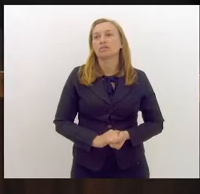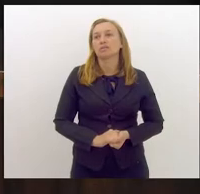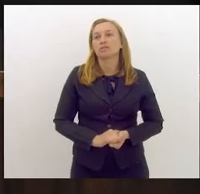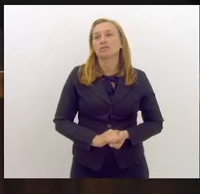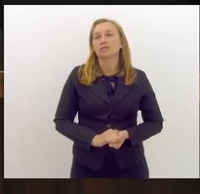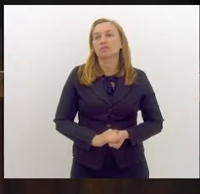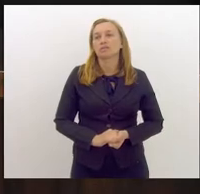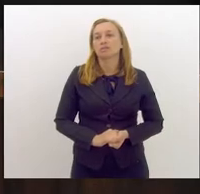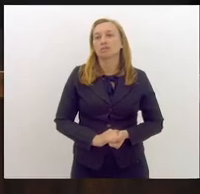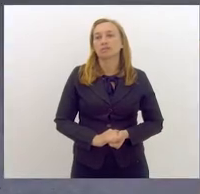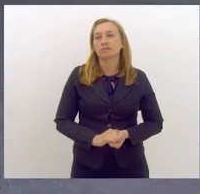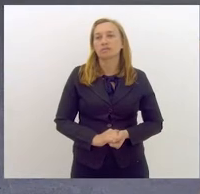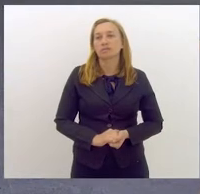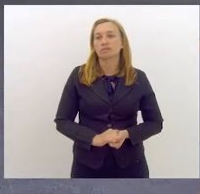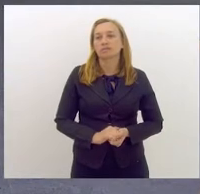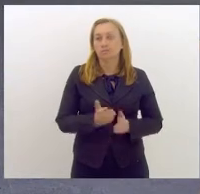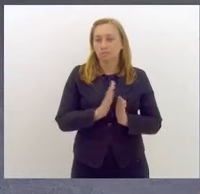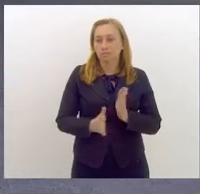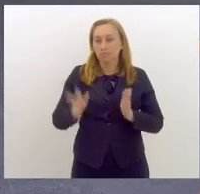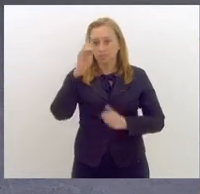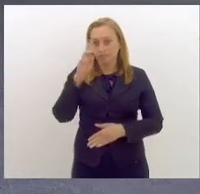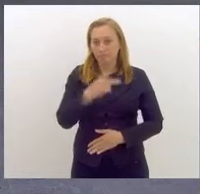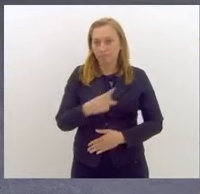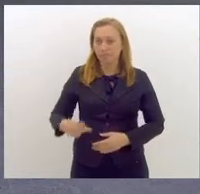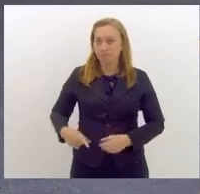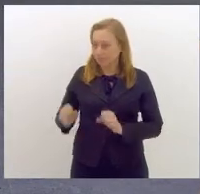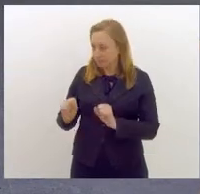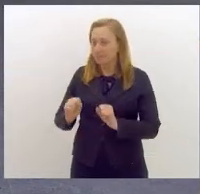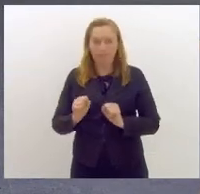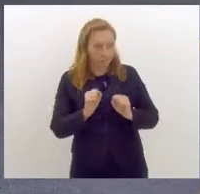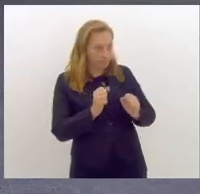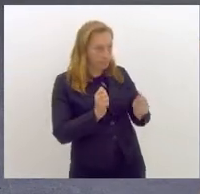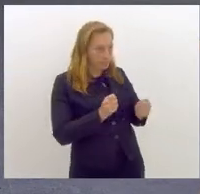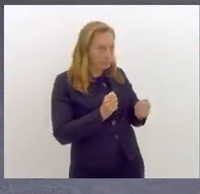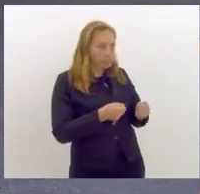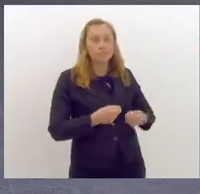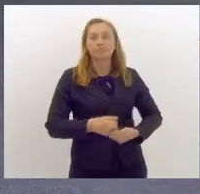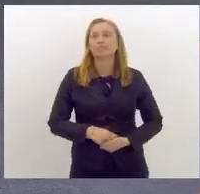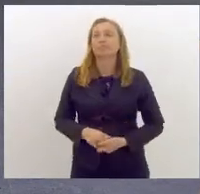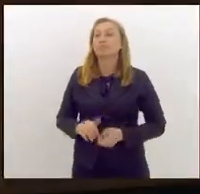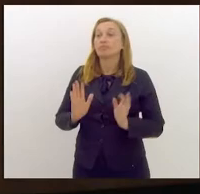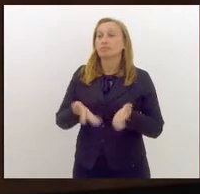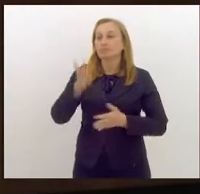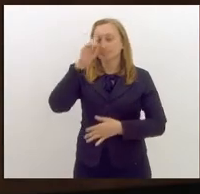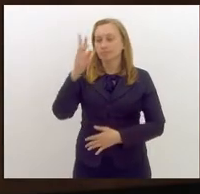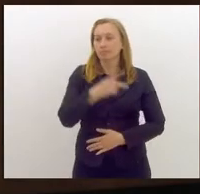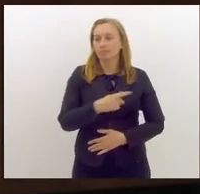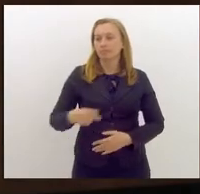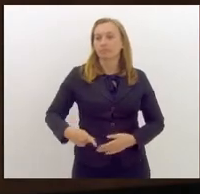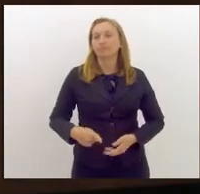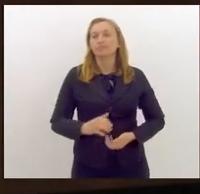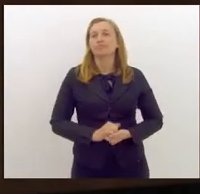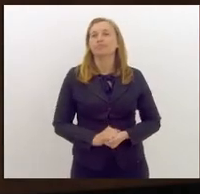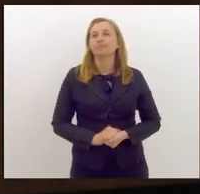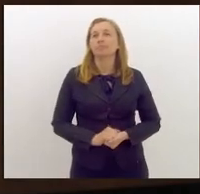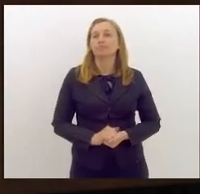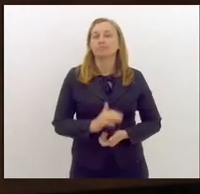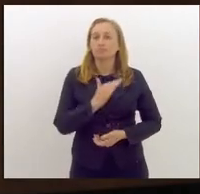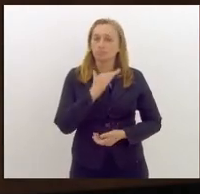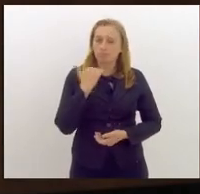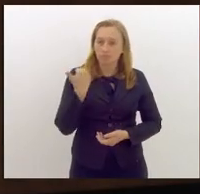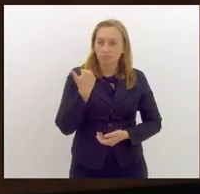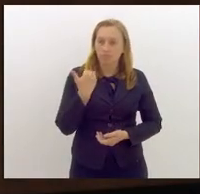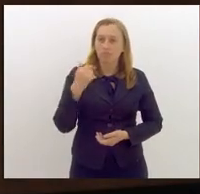Vamos só me dá por favor é que hoje senhor presidente faleceu